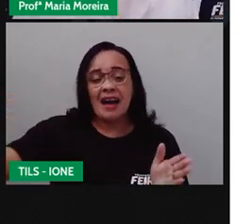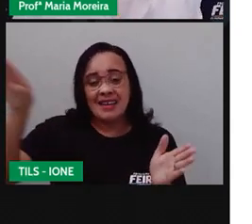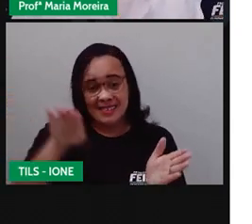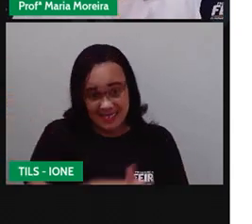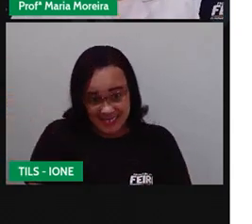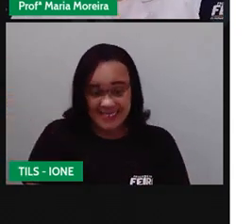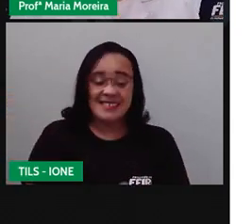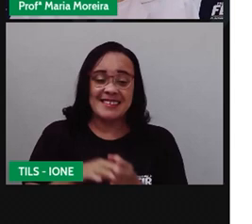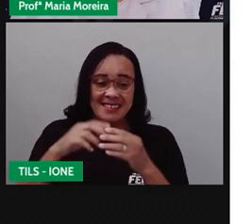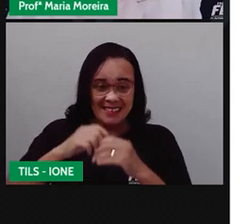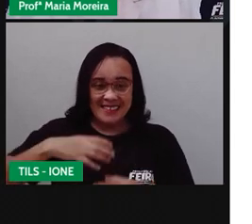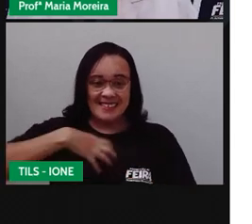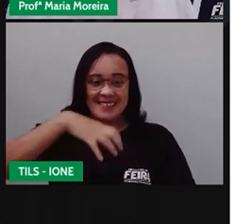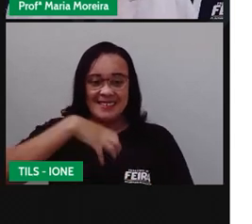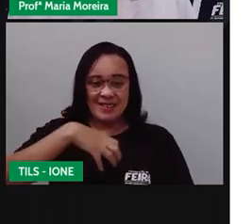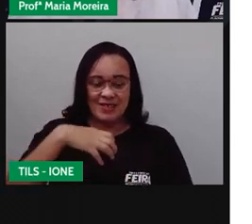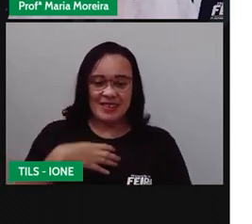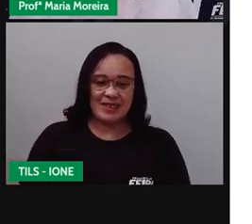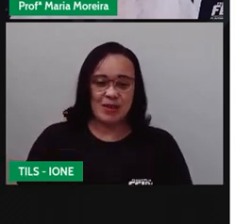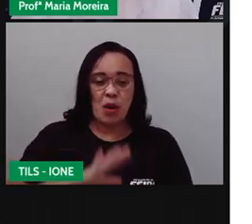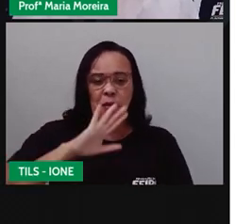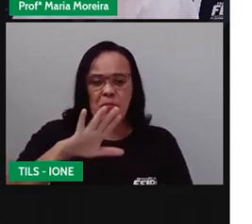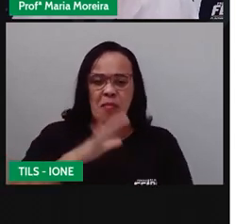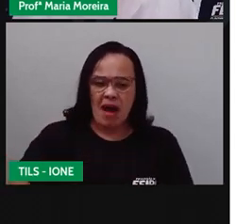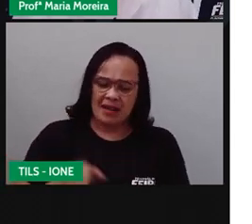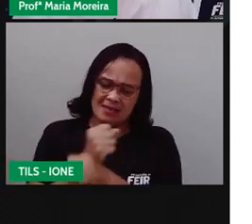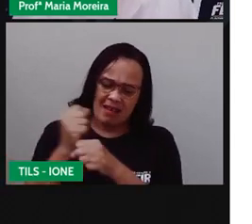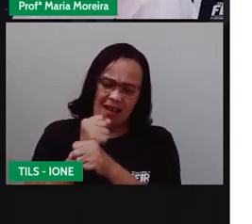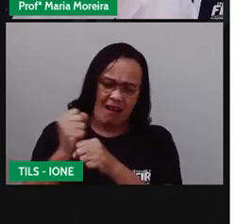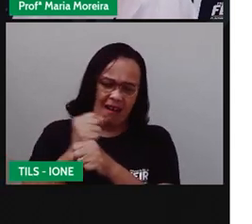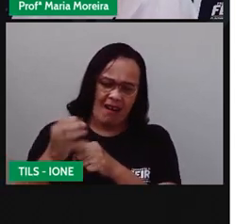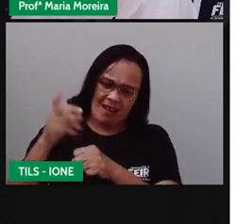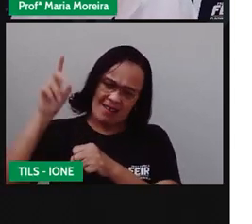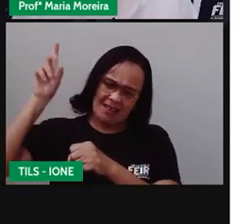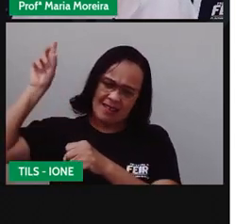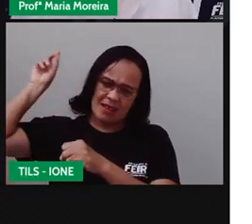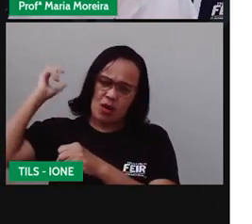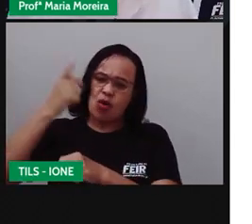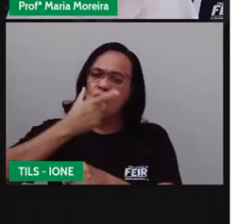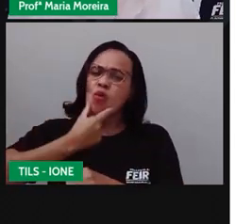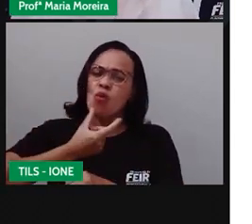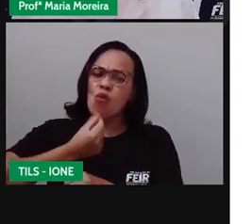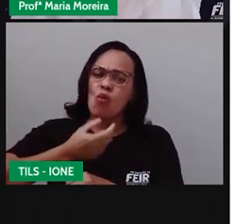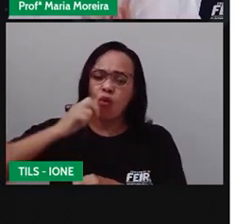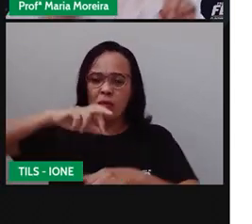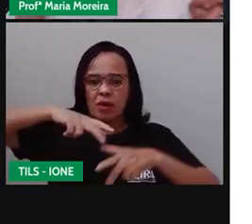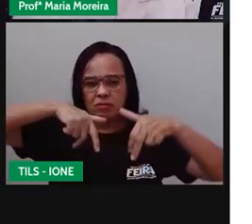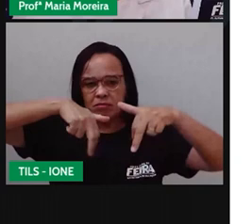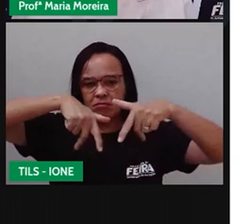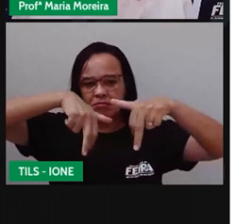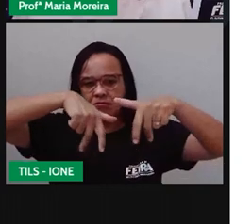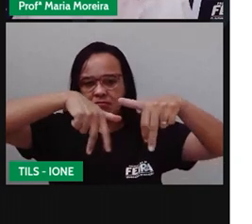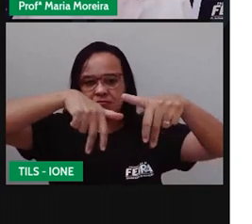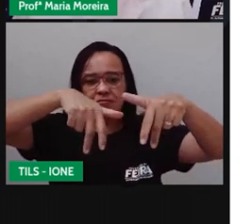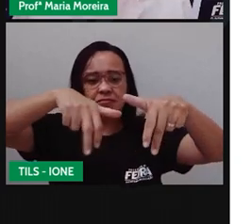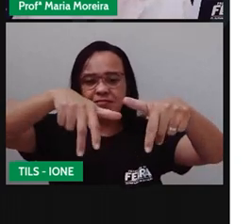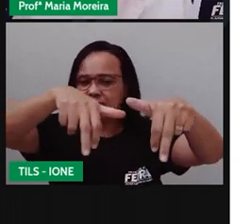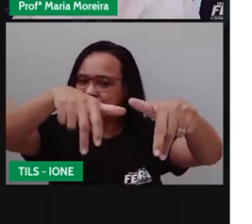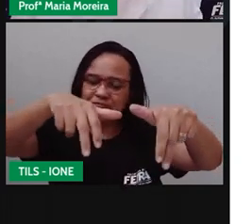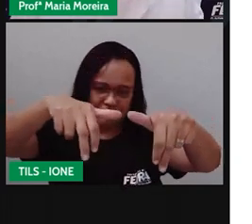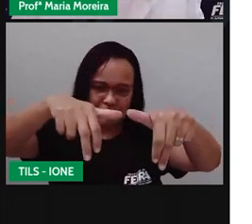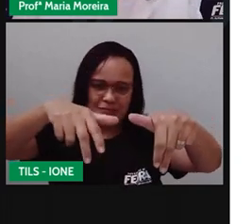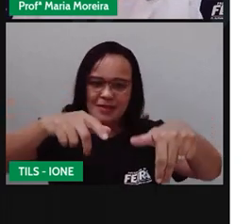há centenas de anos, o homem se movia somente a pé, né? Até porque há centenas de anos nem a roda ainda